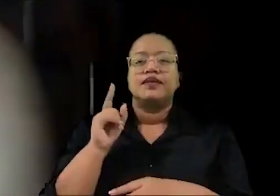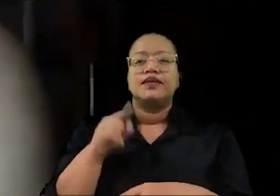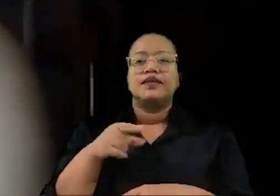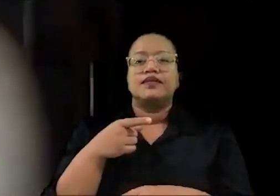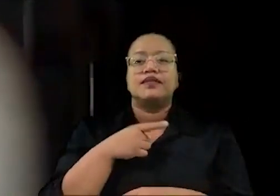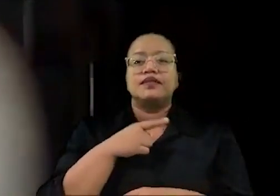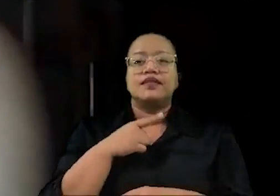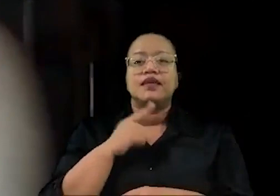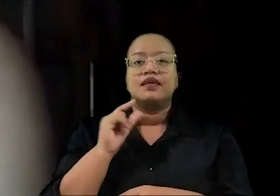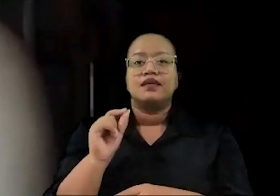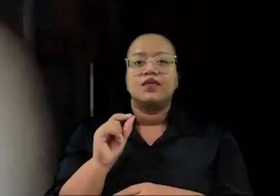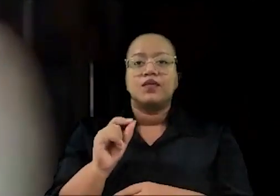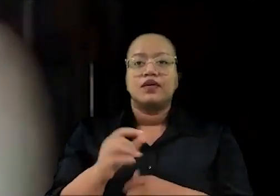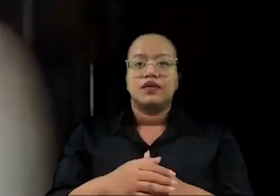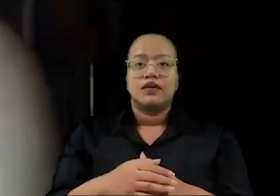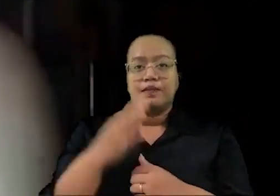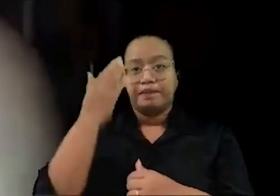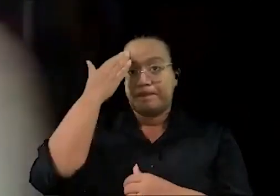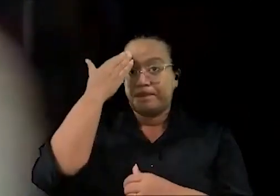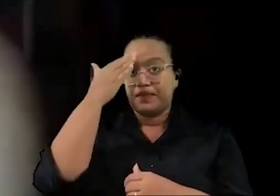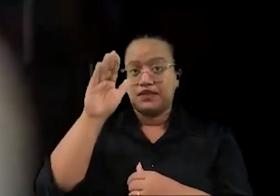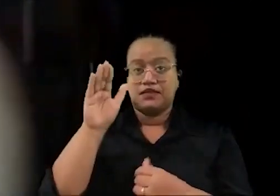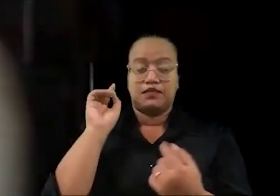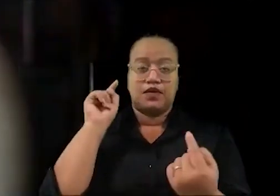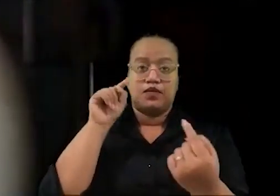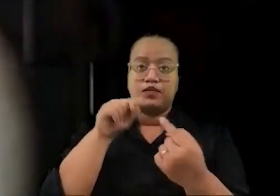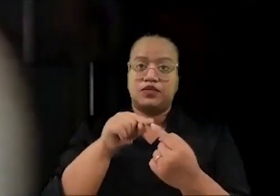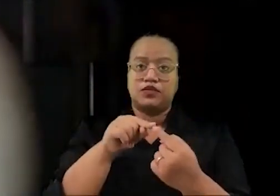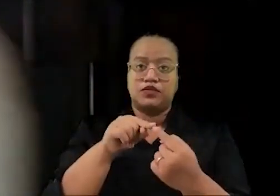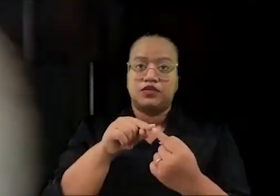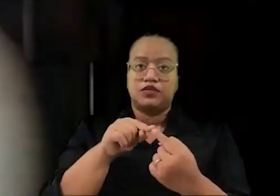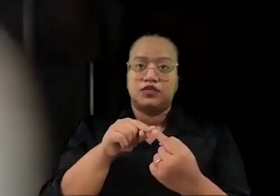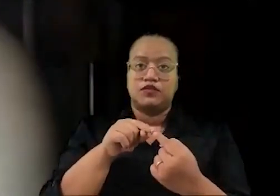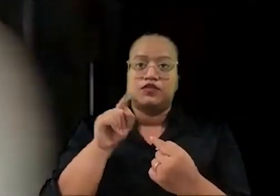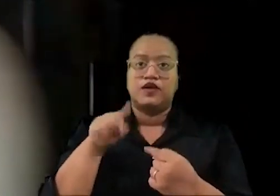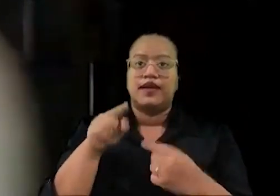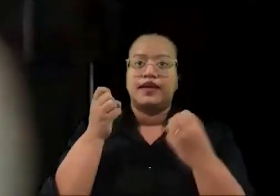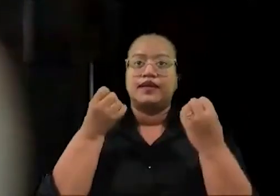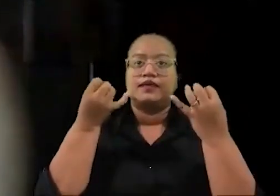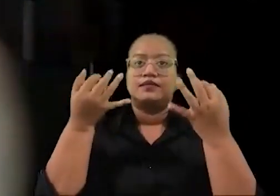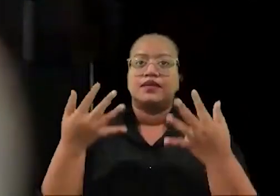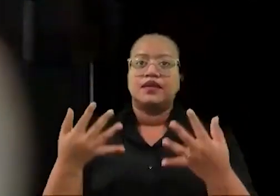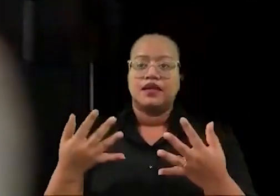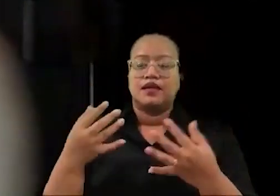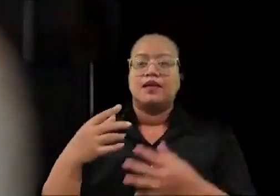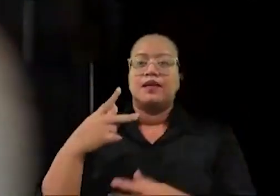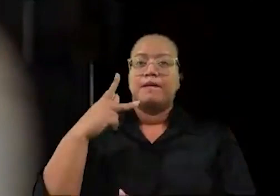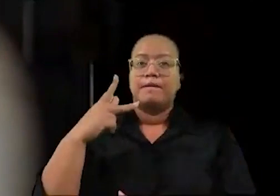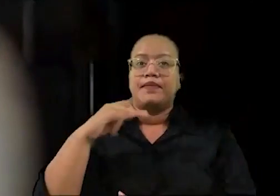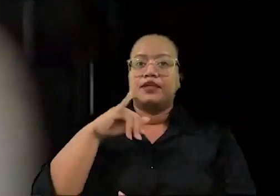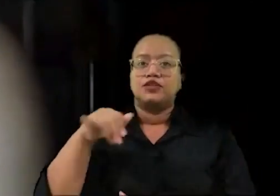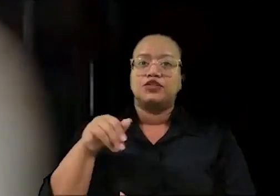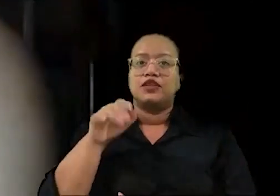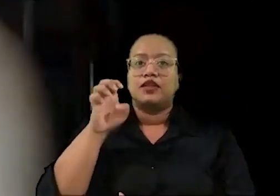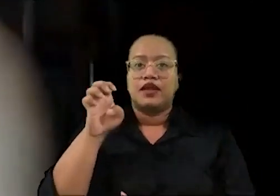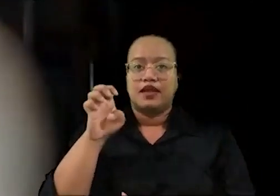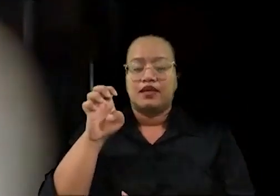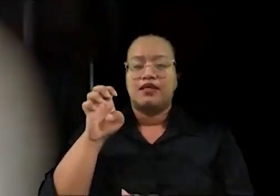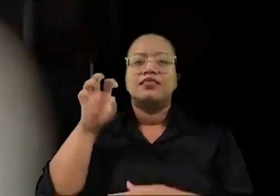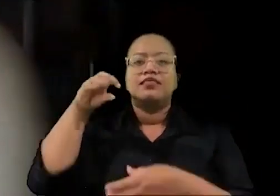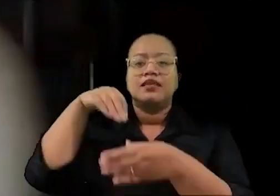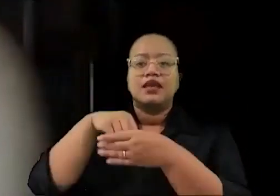principal objetivo a gente dizer o que é o PJI, qual a filosofia do PJI. Ele é só